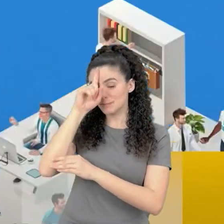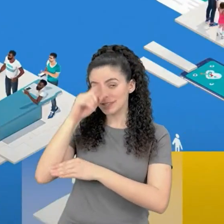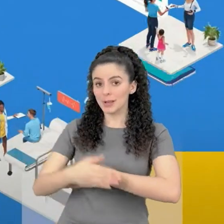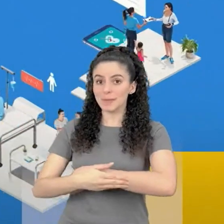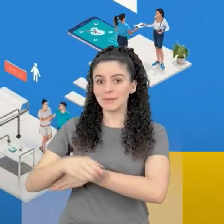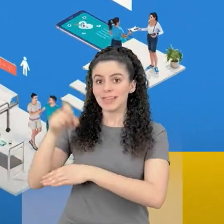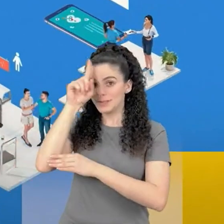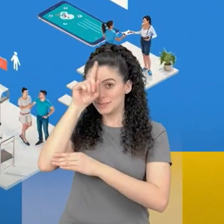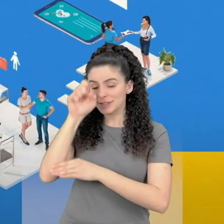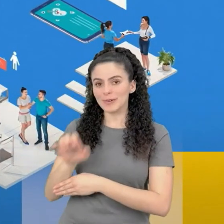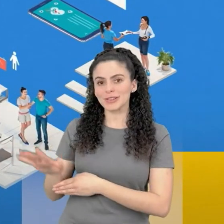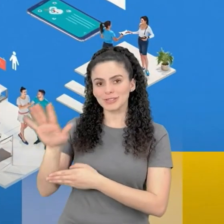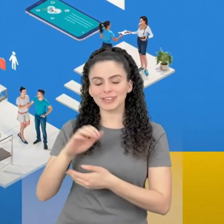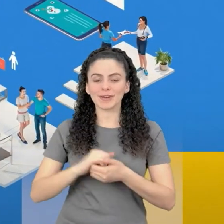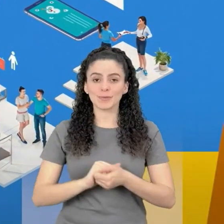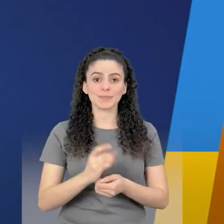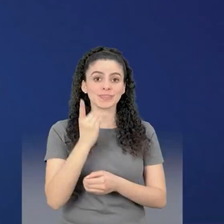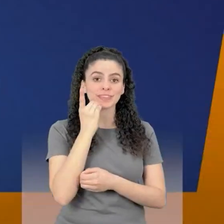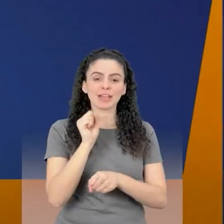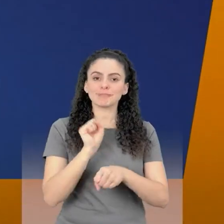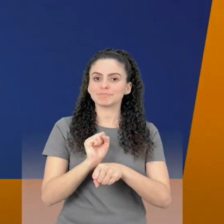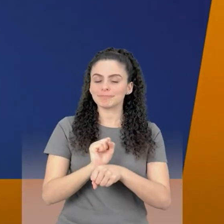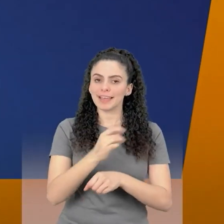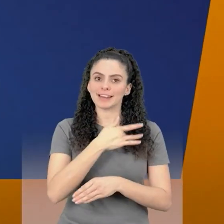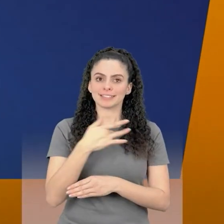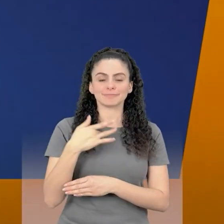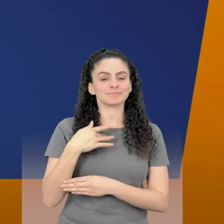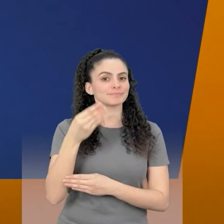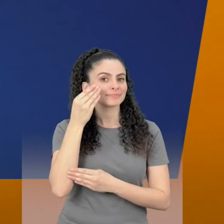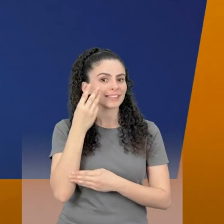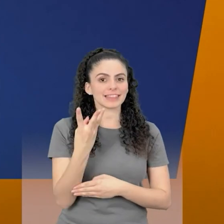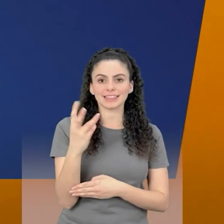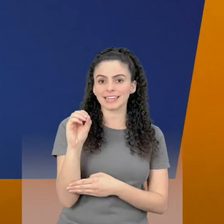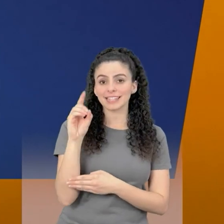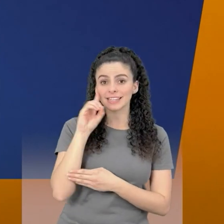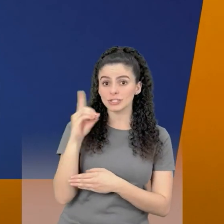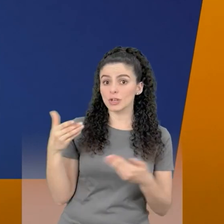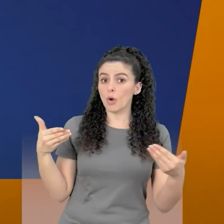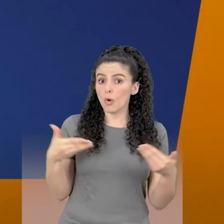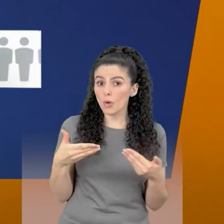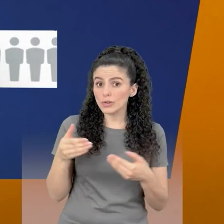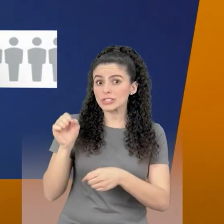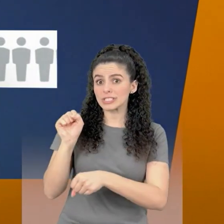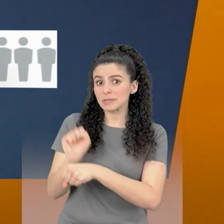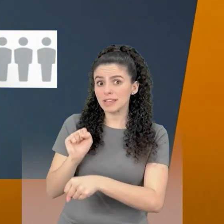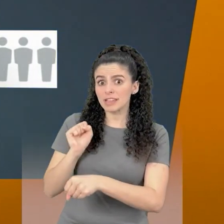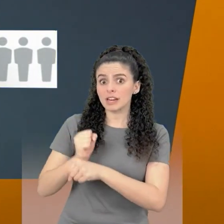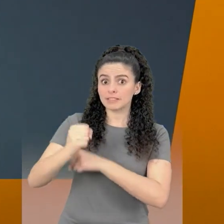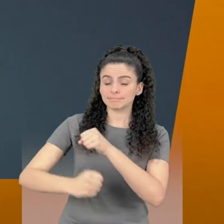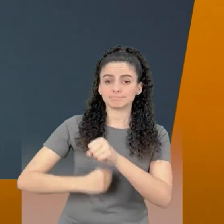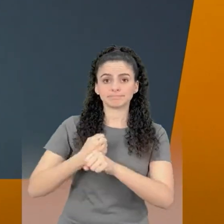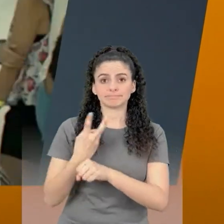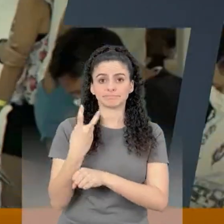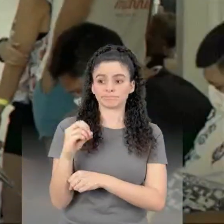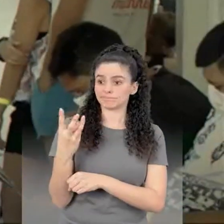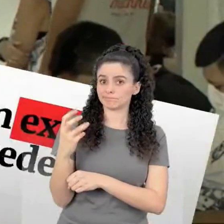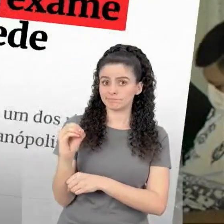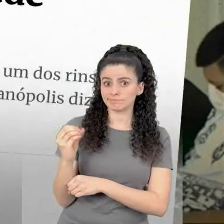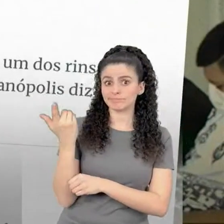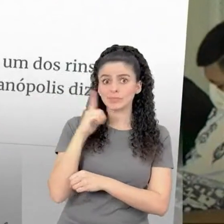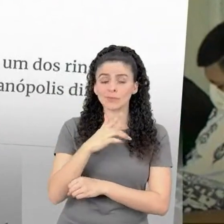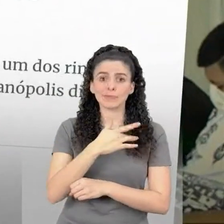uma maternidade e um hospital regional. Com o Dário, a espera para fazer um exame era de no máximo 30 dias. Hoje, tem paciente